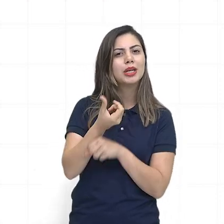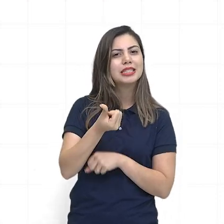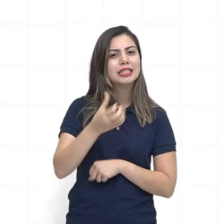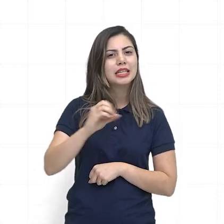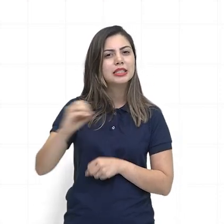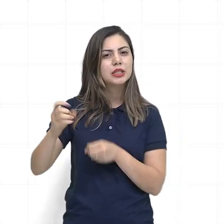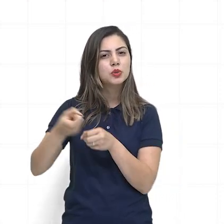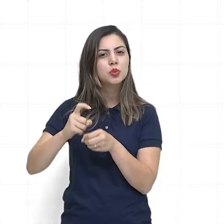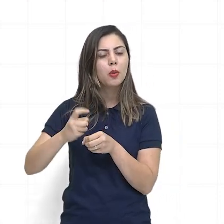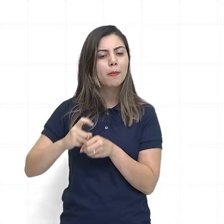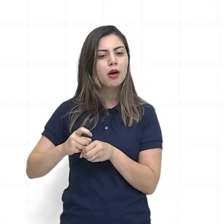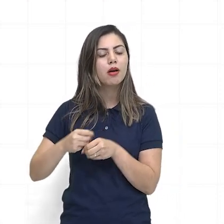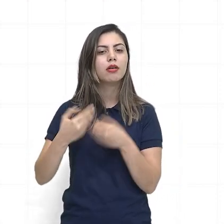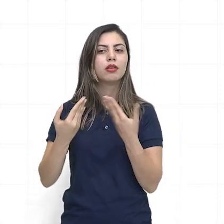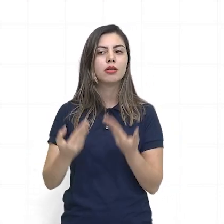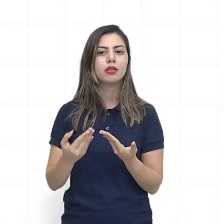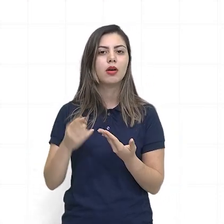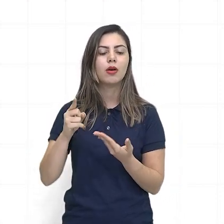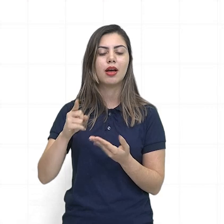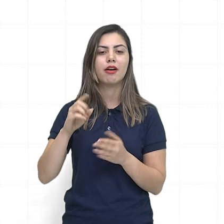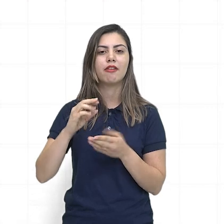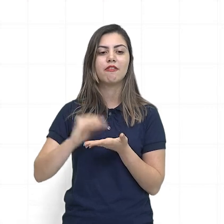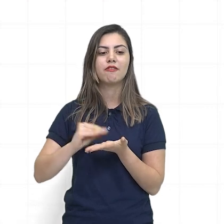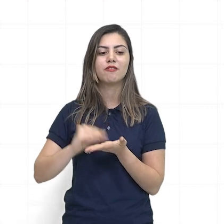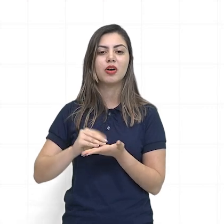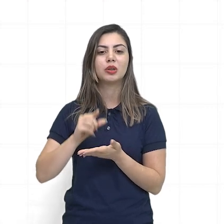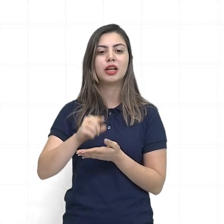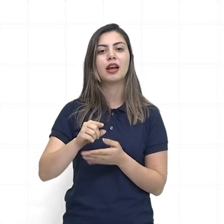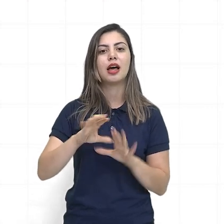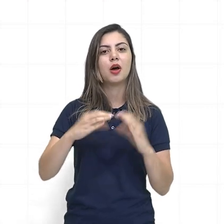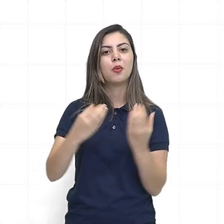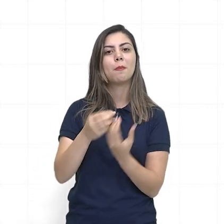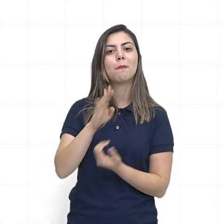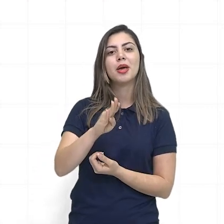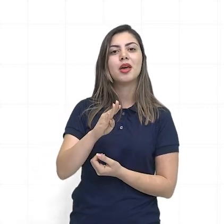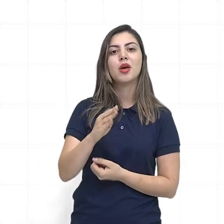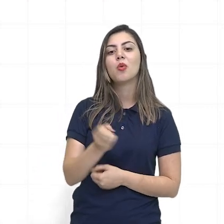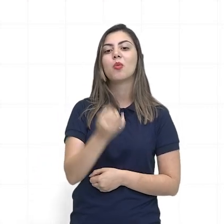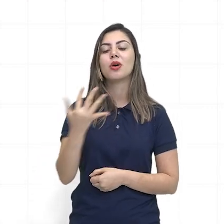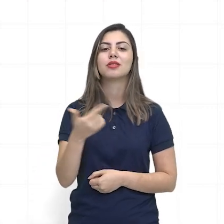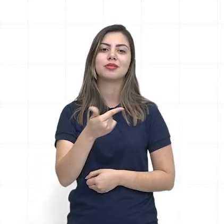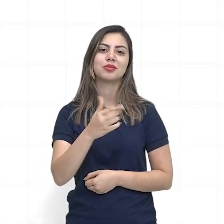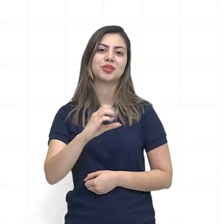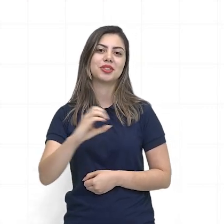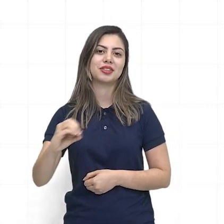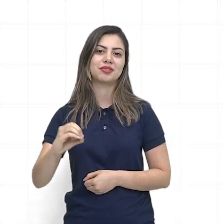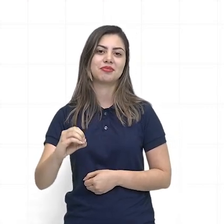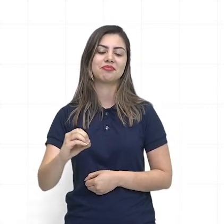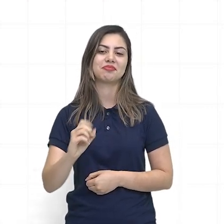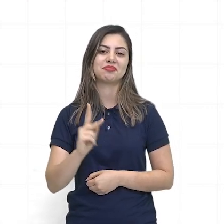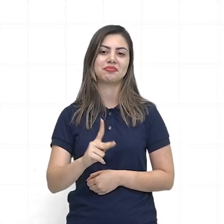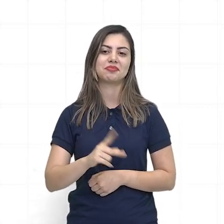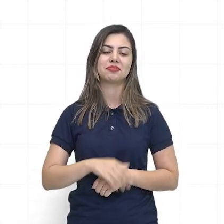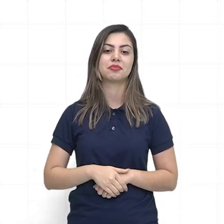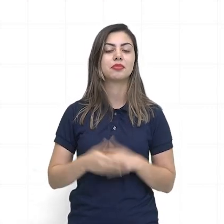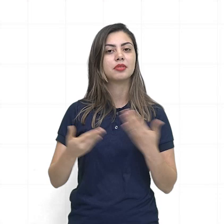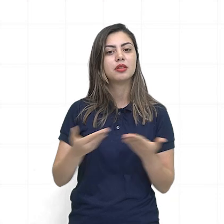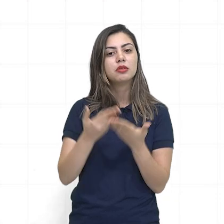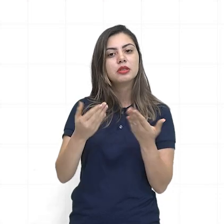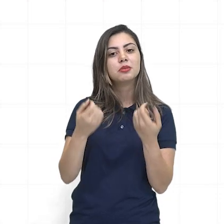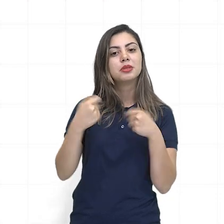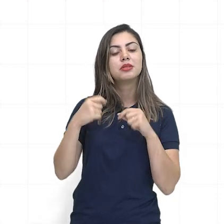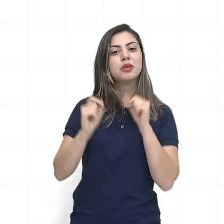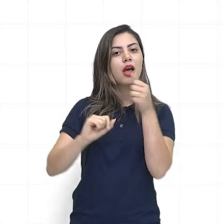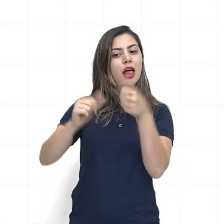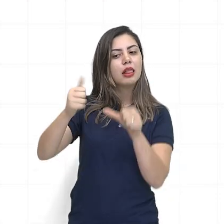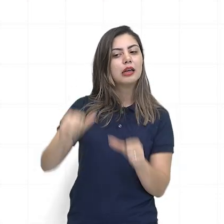o que sobra é da comunidade B. Então, da comunidade B vai ficar com 200. E aí sempre você checa,